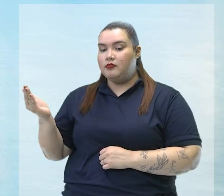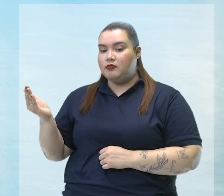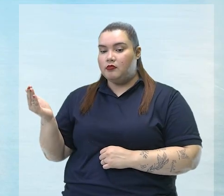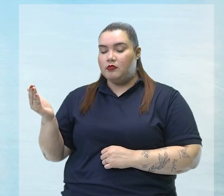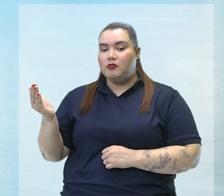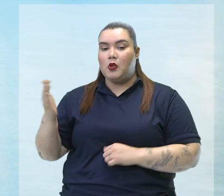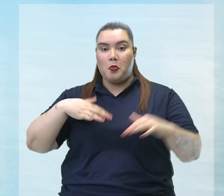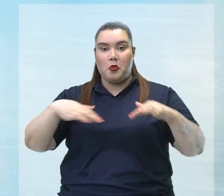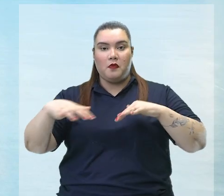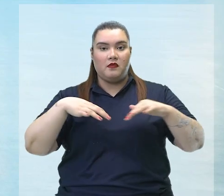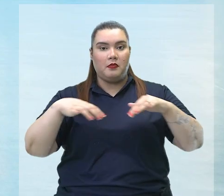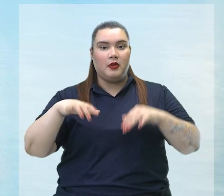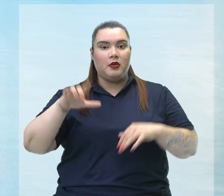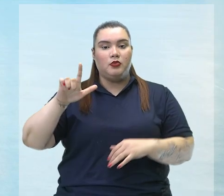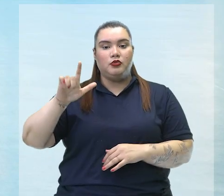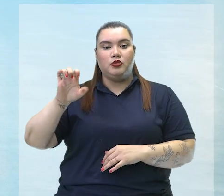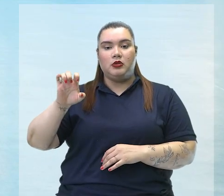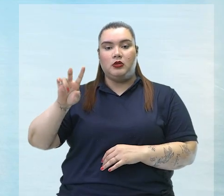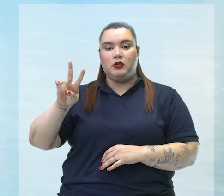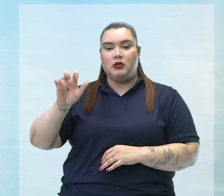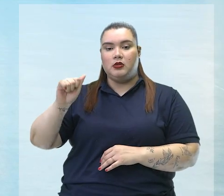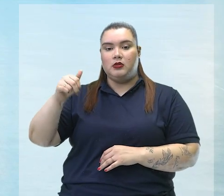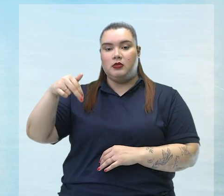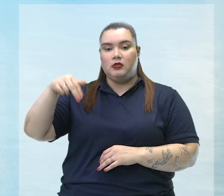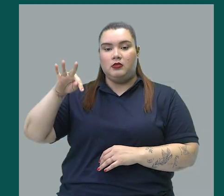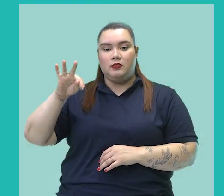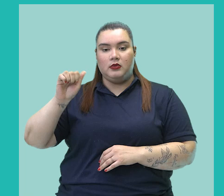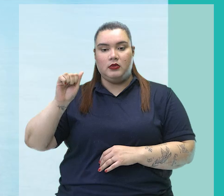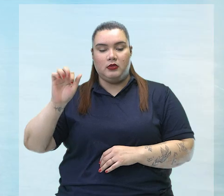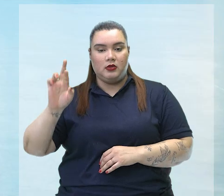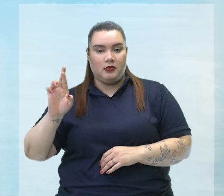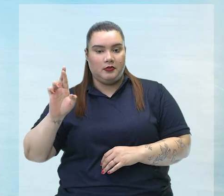Lift, levantar.